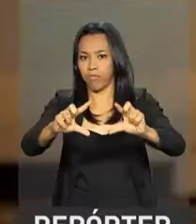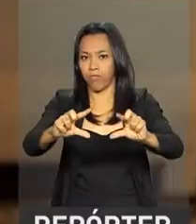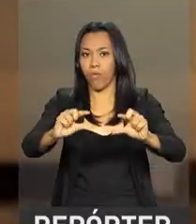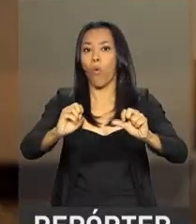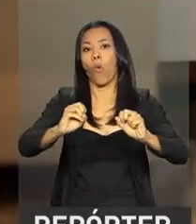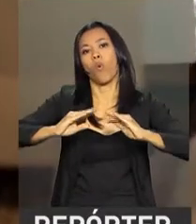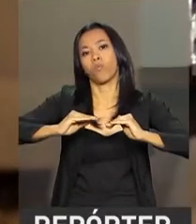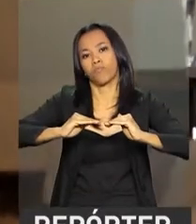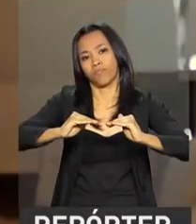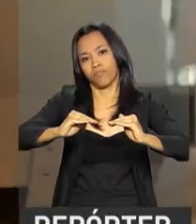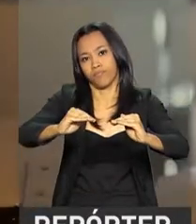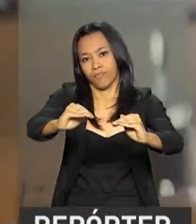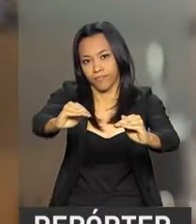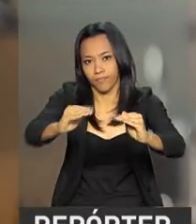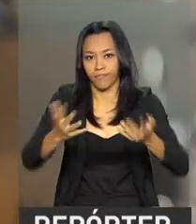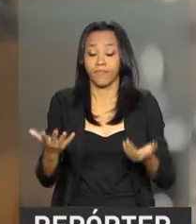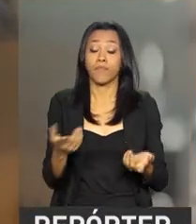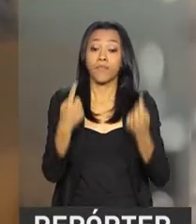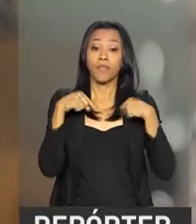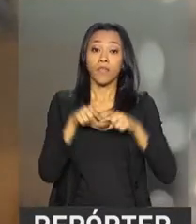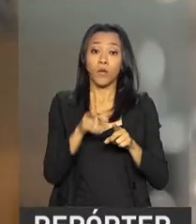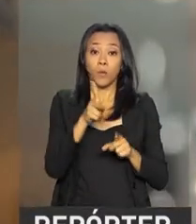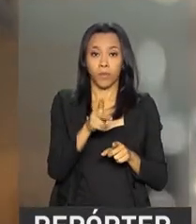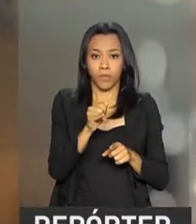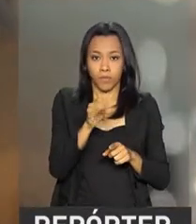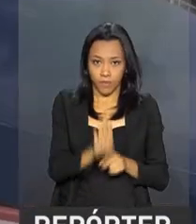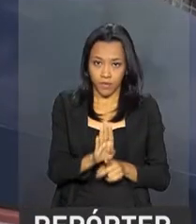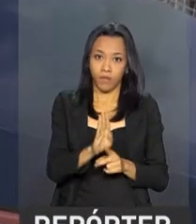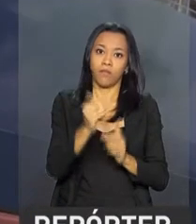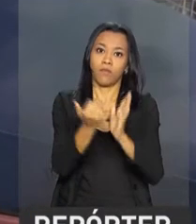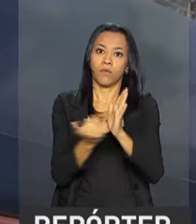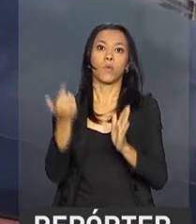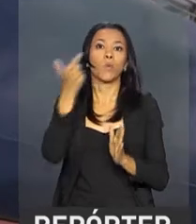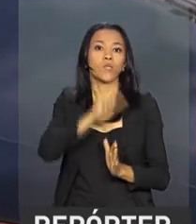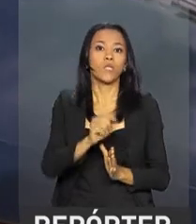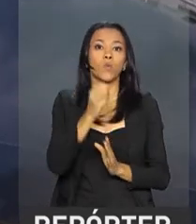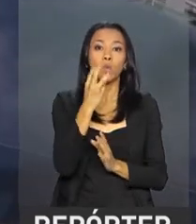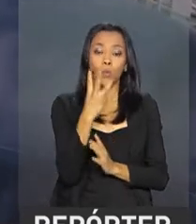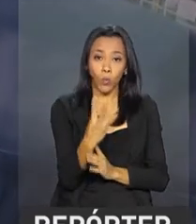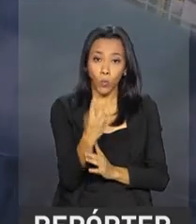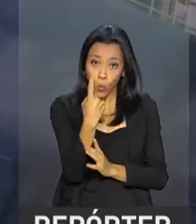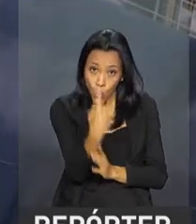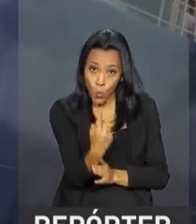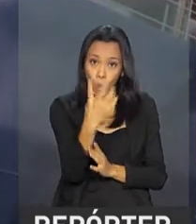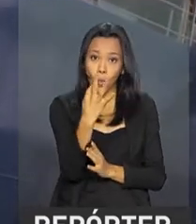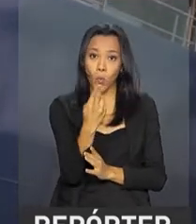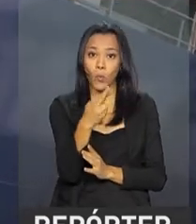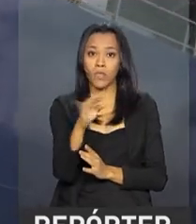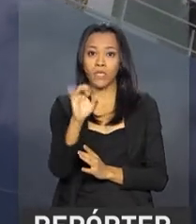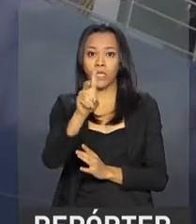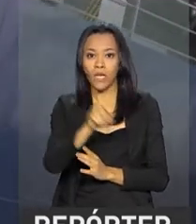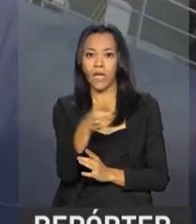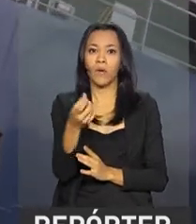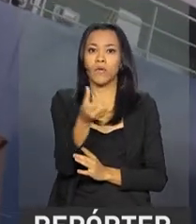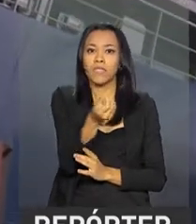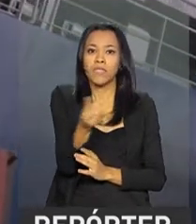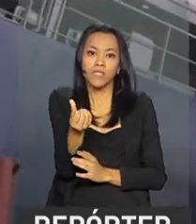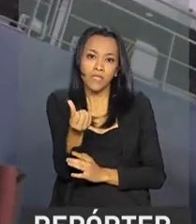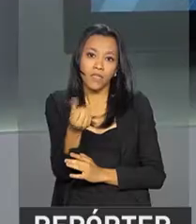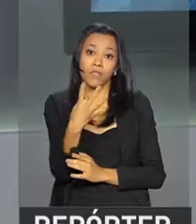em valores correntes o pib ultrapassou 1 trilhão e 640 bilhões de